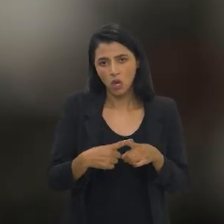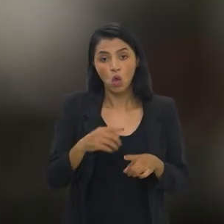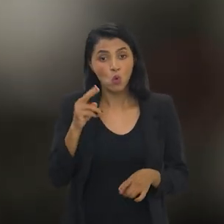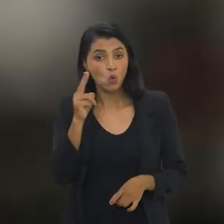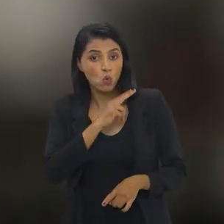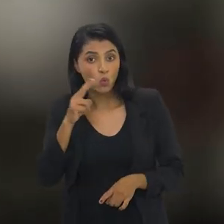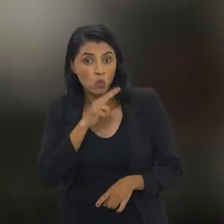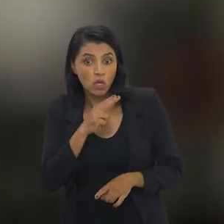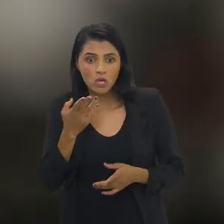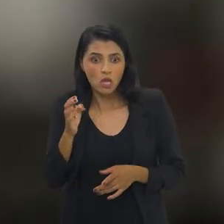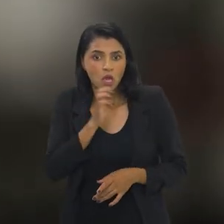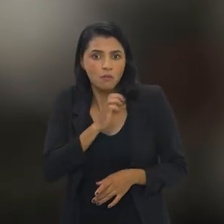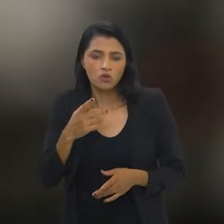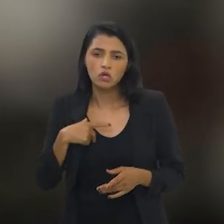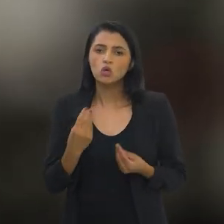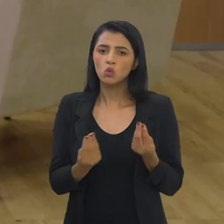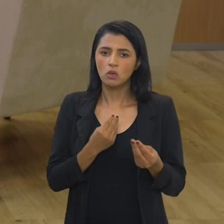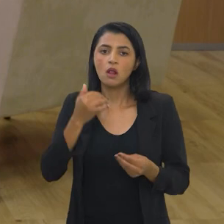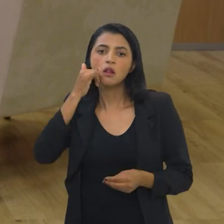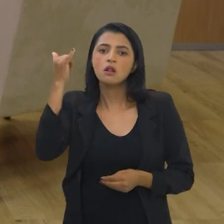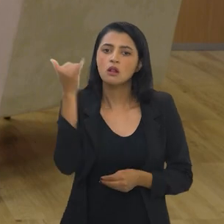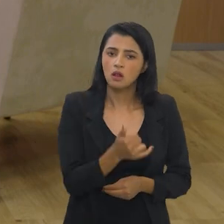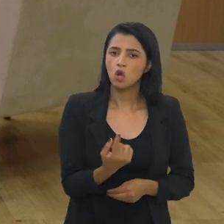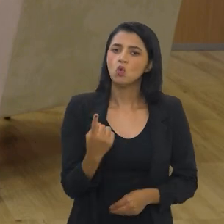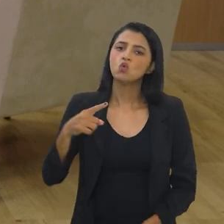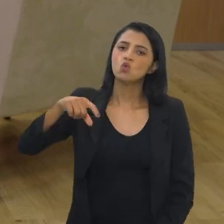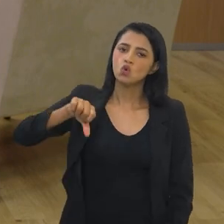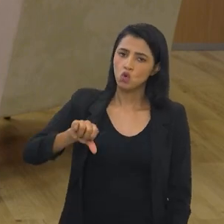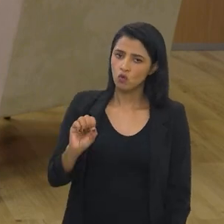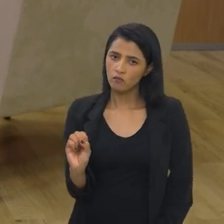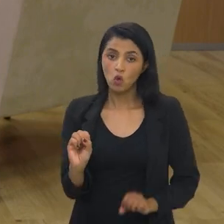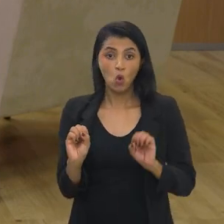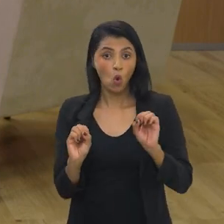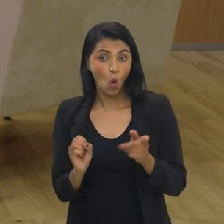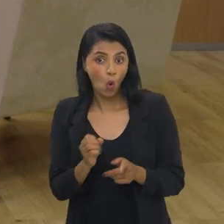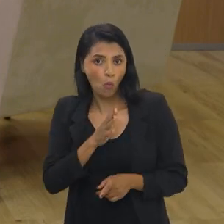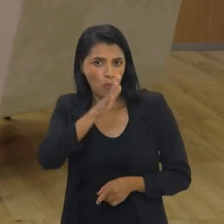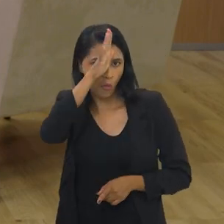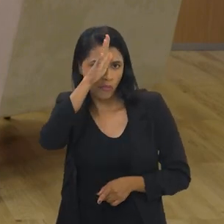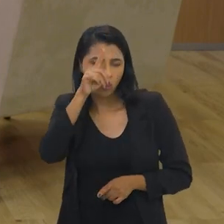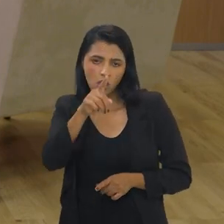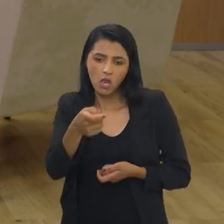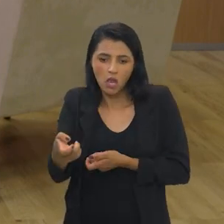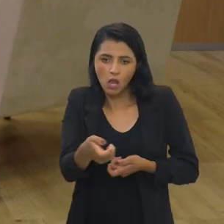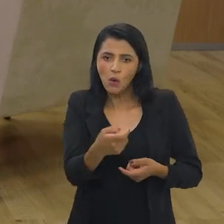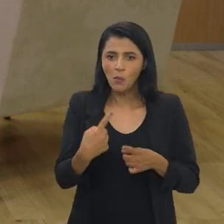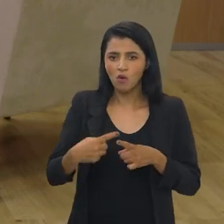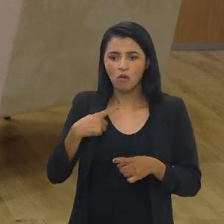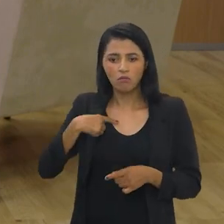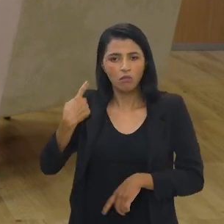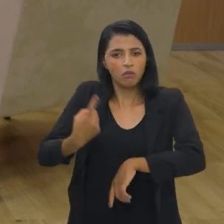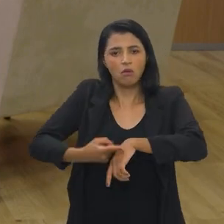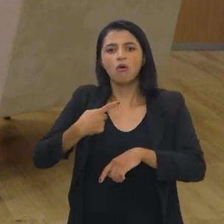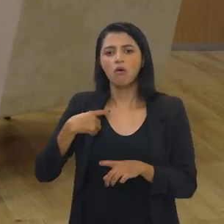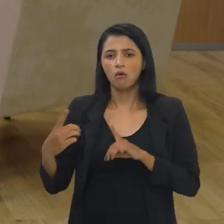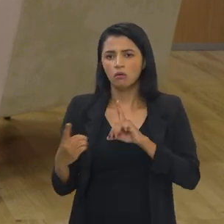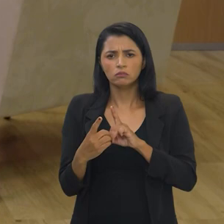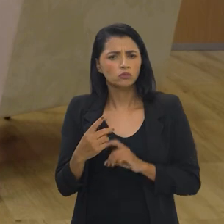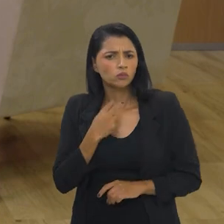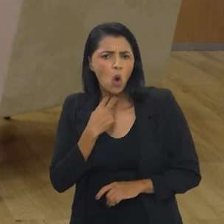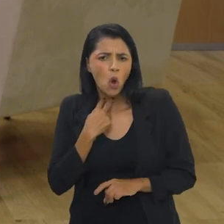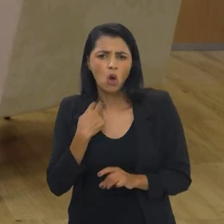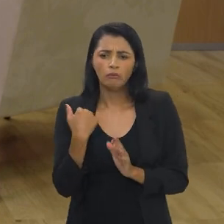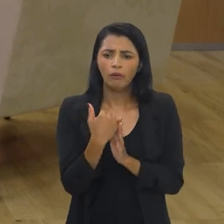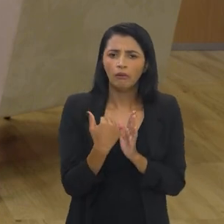porque os casos de urgência e emergência você tem que ligar no 90 no corpo de É porque tem que ser imediato